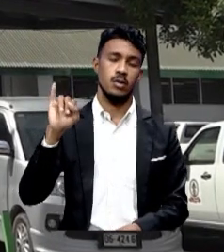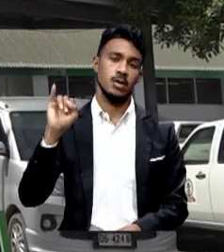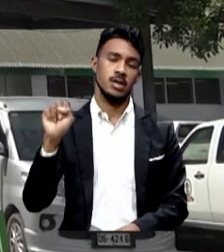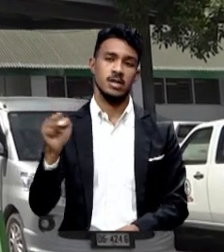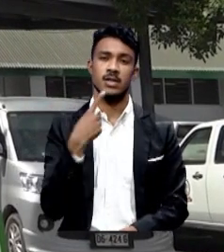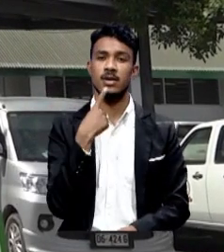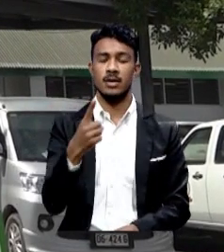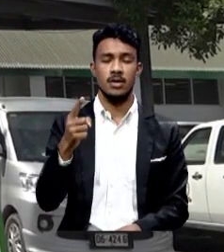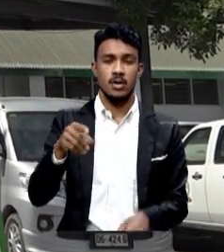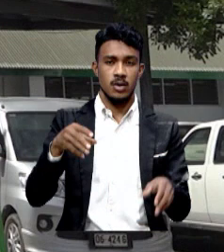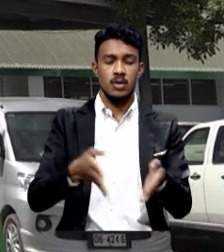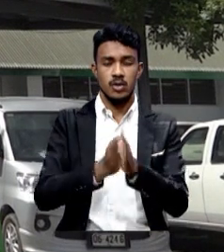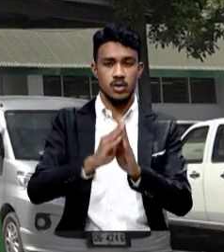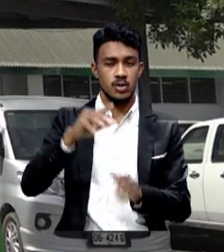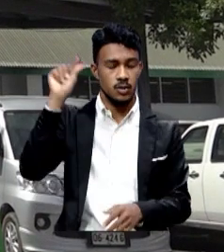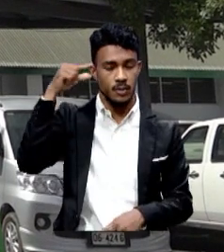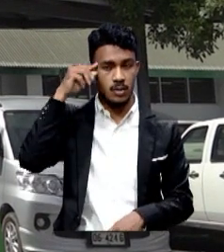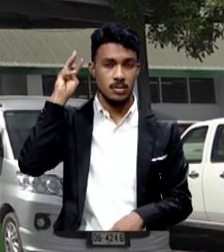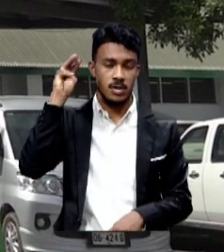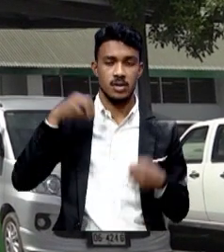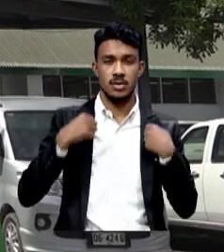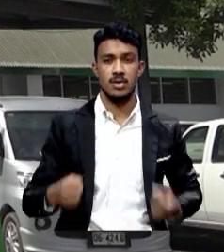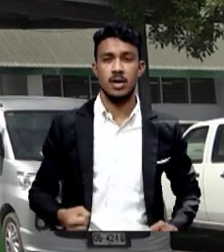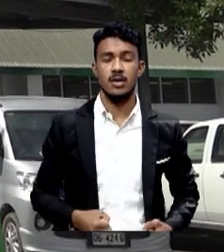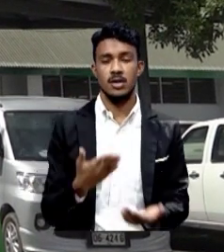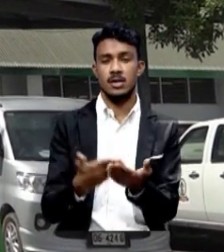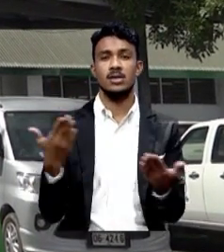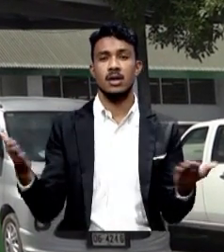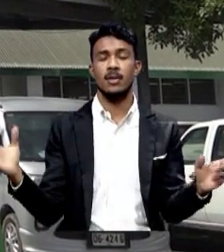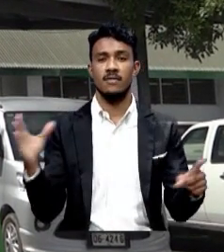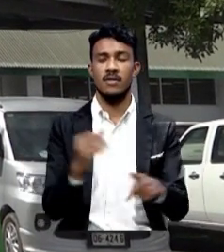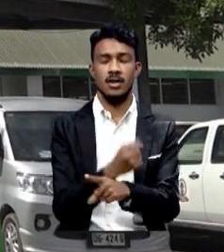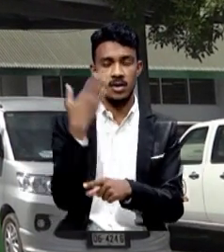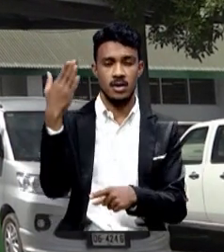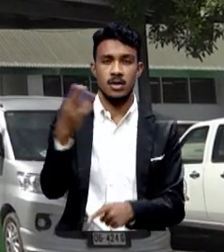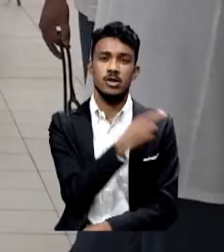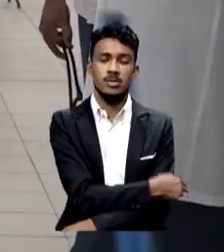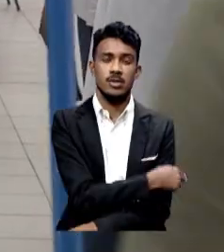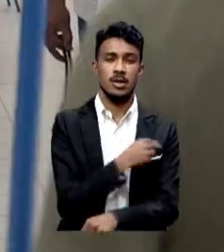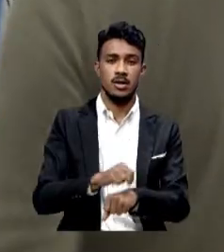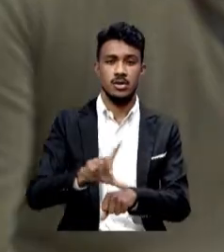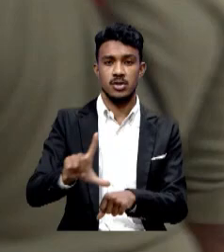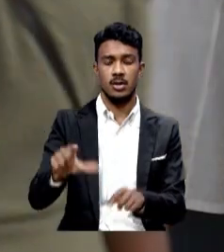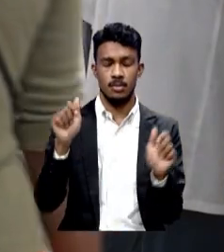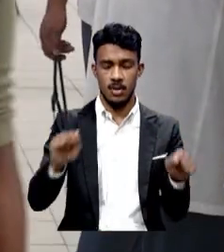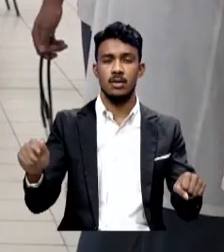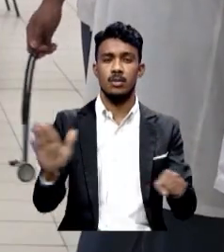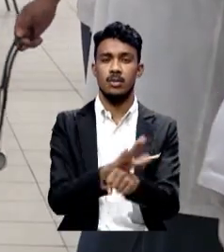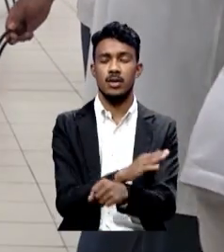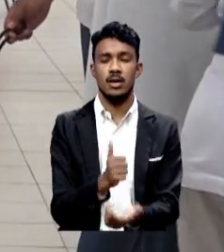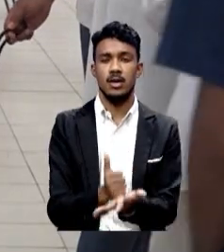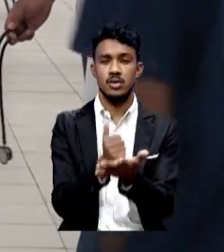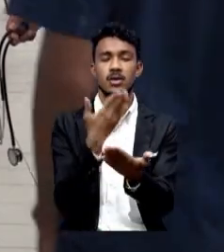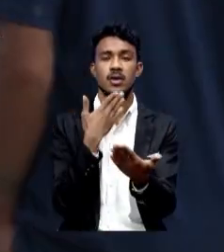Ministério Saúde, atuhare equipamento nebe falta e hospital nacional, hode completa nunebe lefo atendimento diak